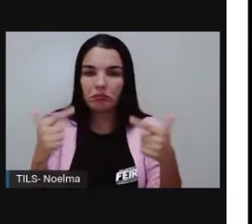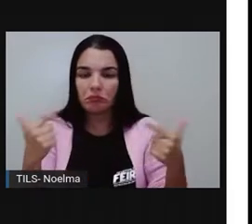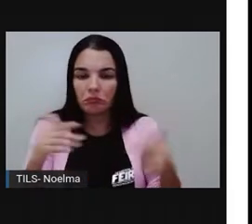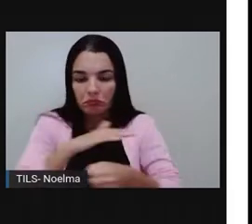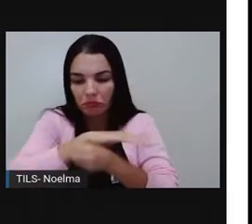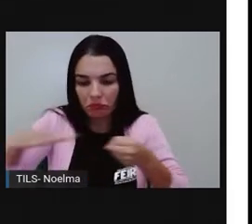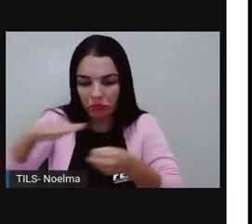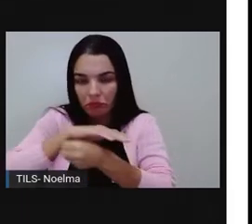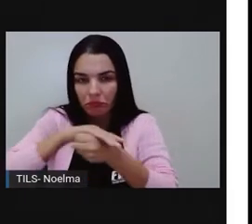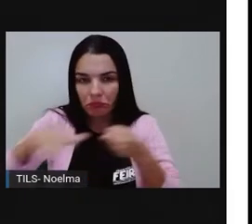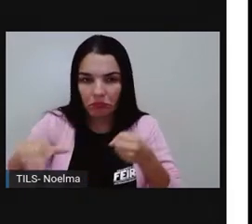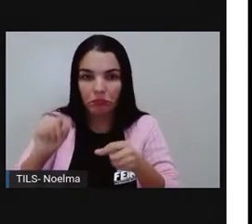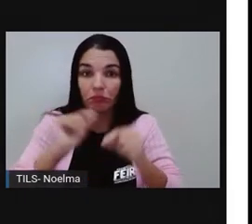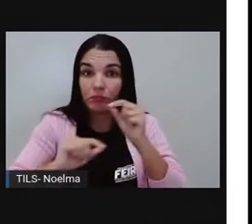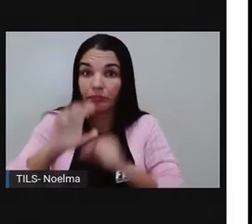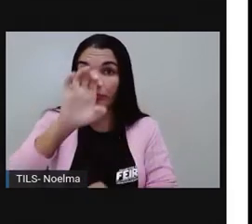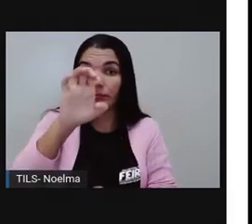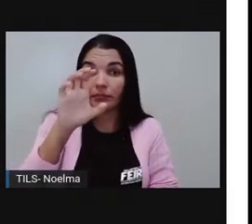como escambo.